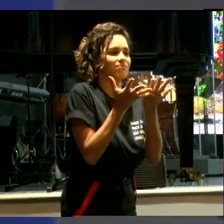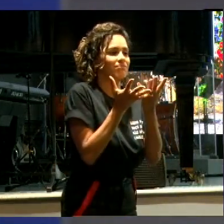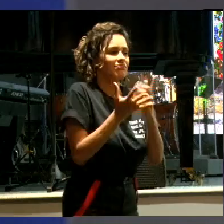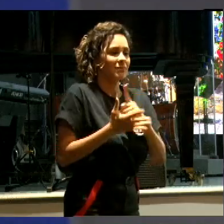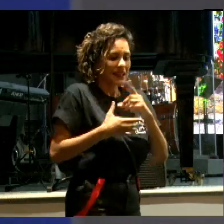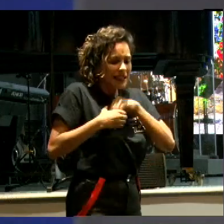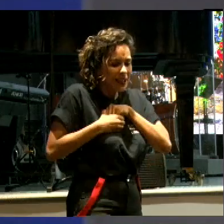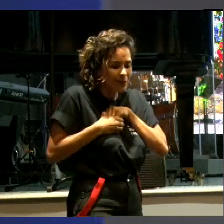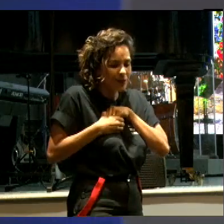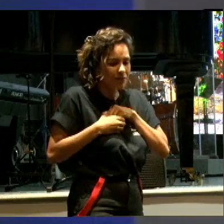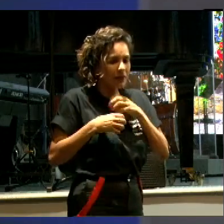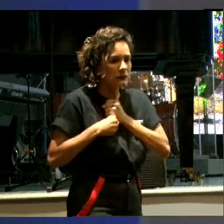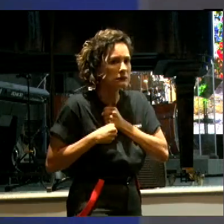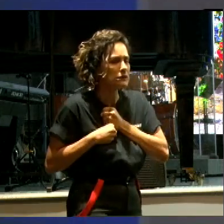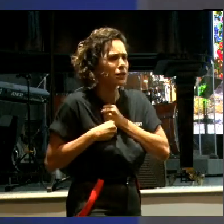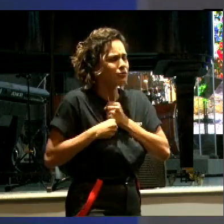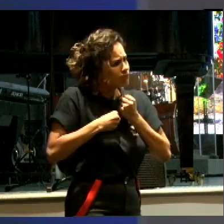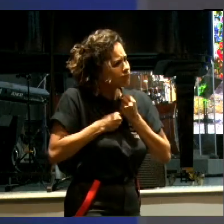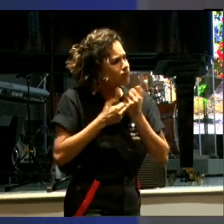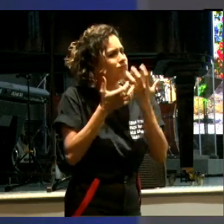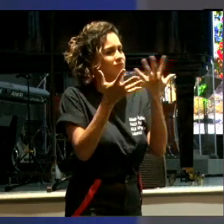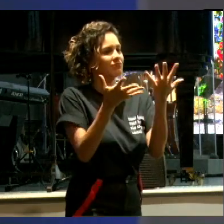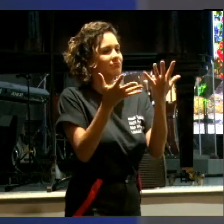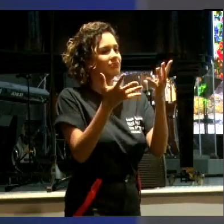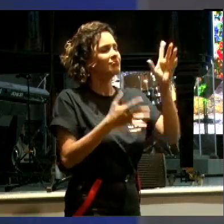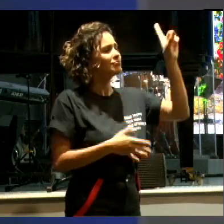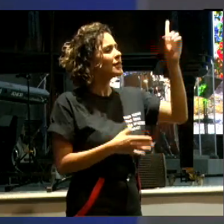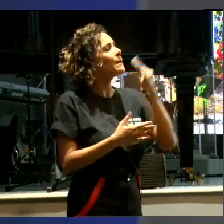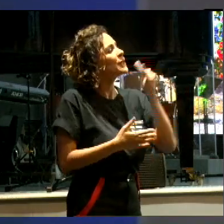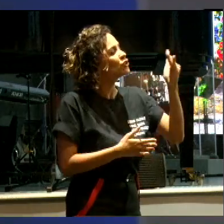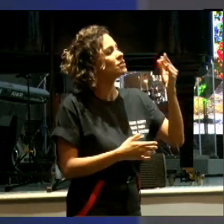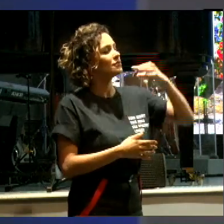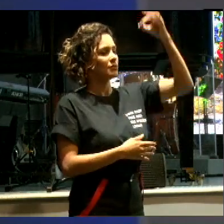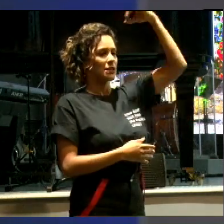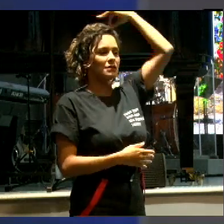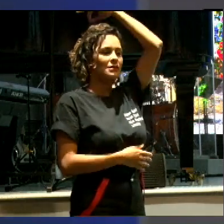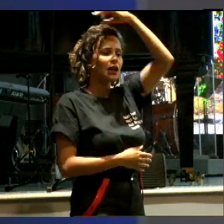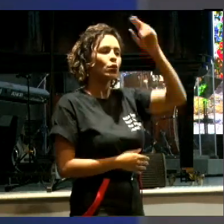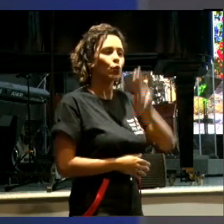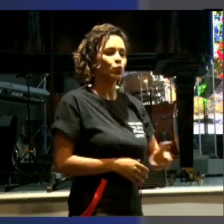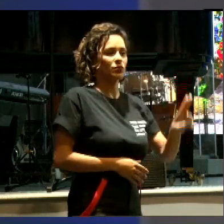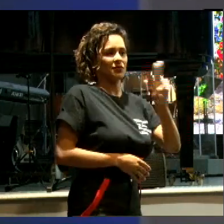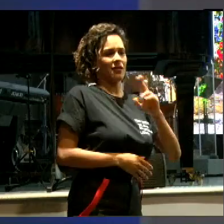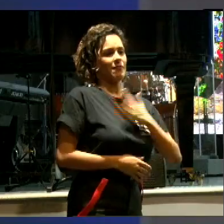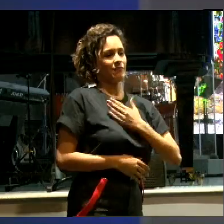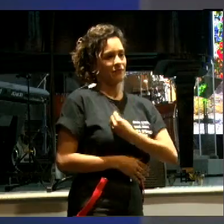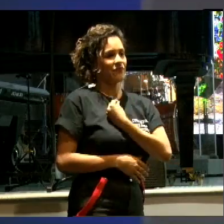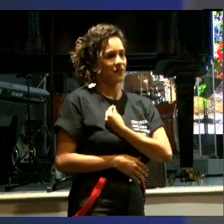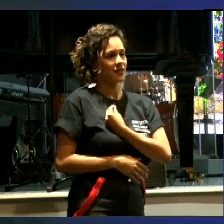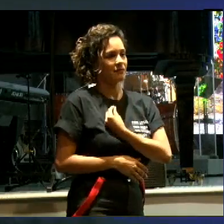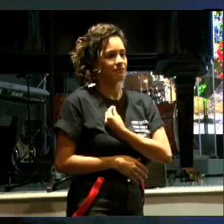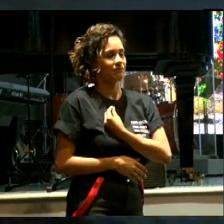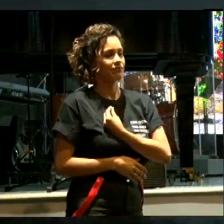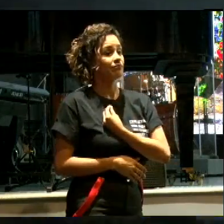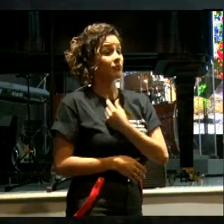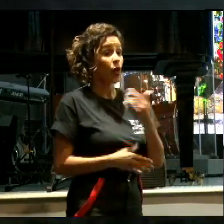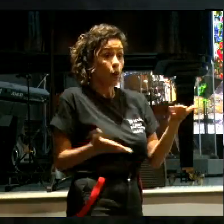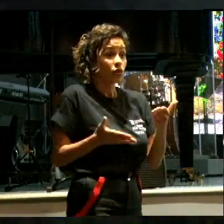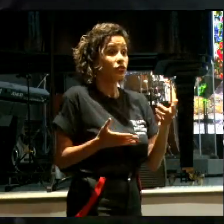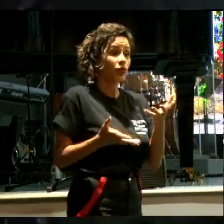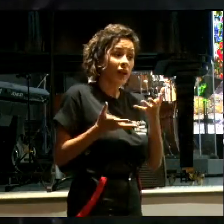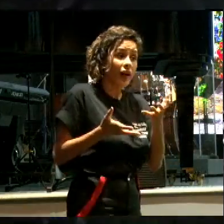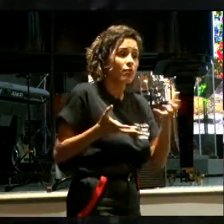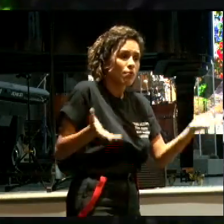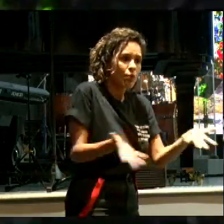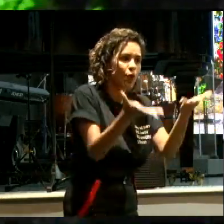em cima disso e deixar ser usado pelo Espírito Santo de Deus. E eu estou aqui para motivar você, porque essa menina,